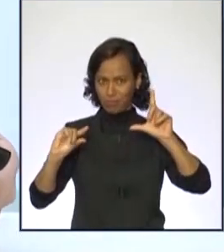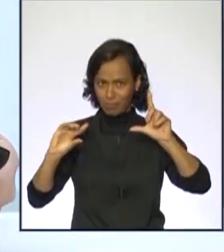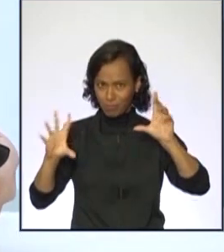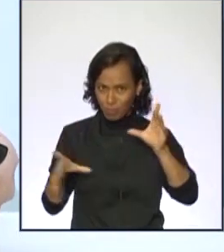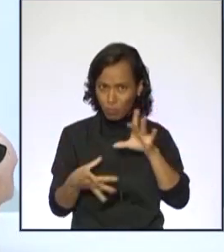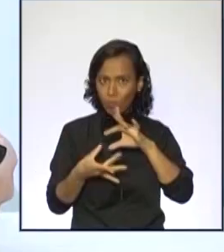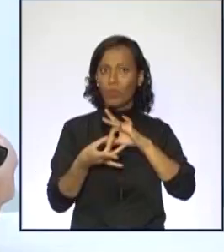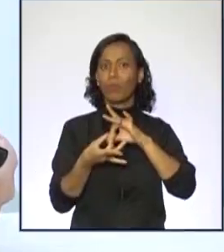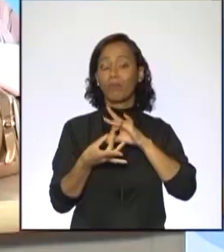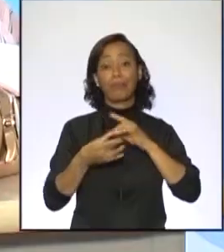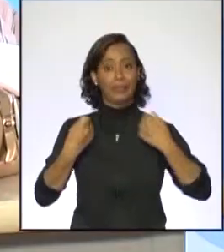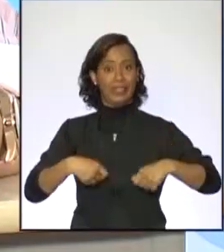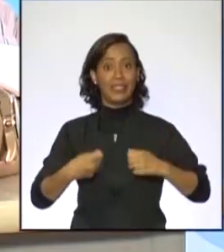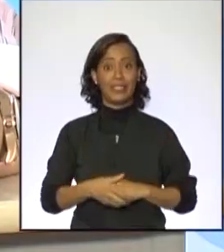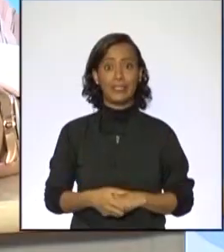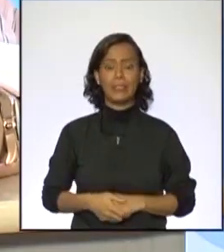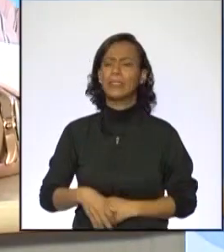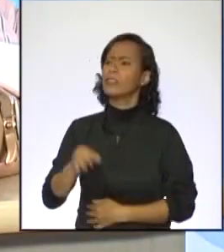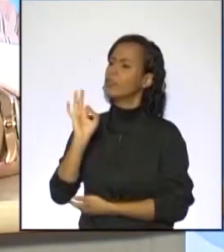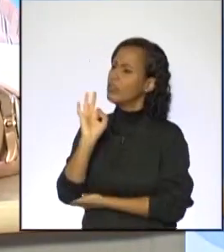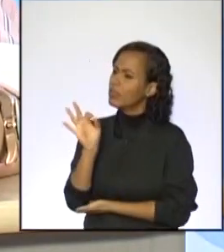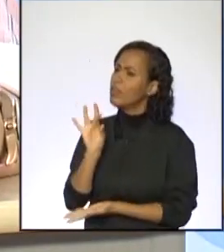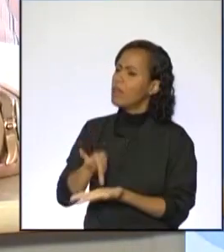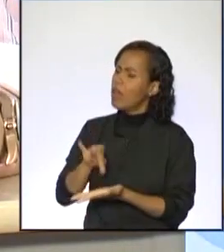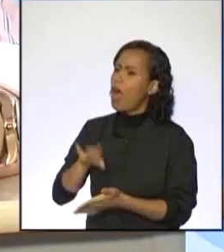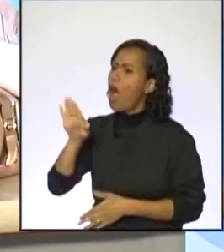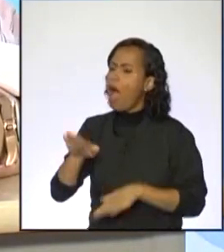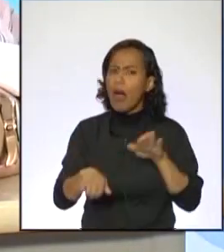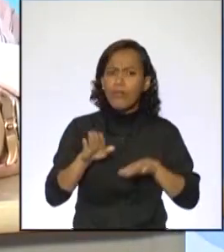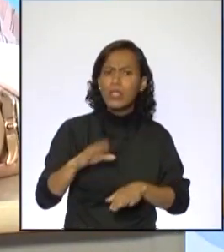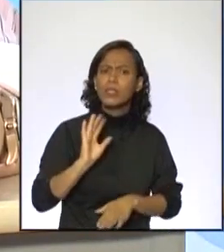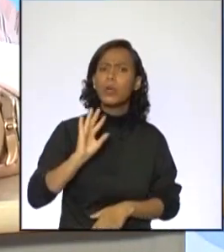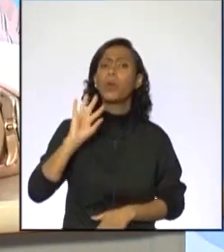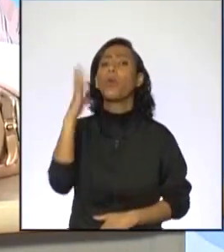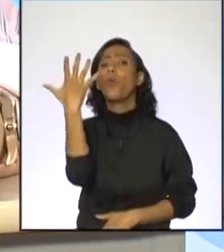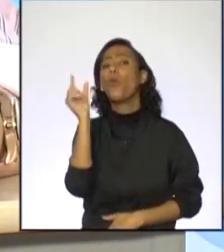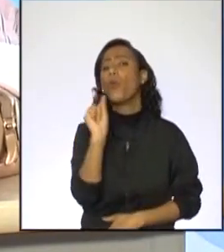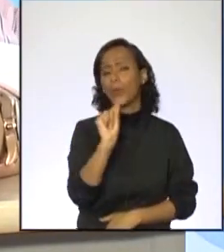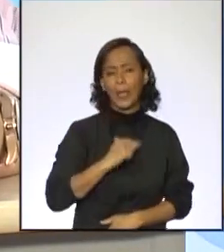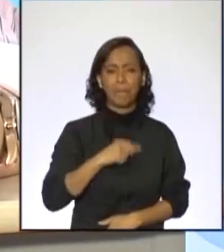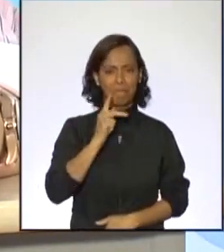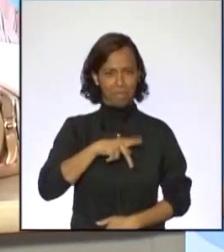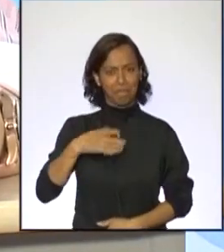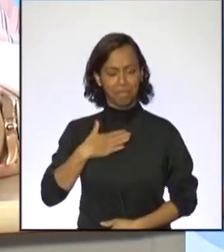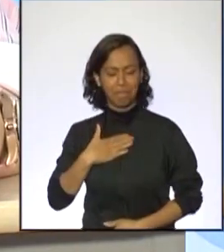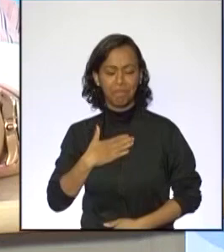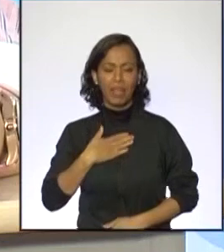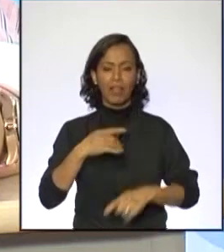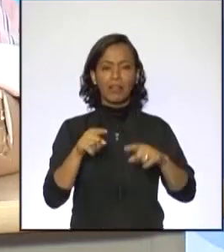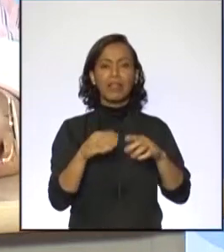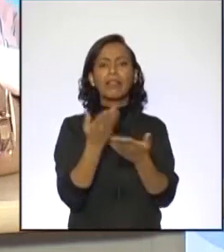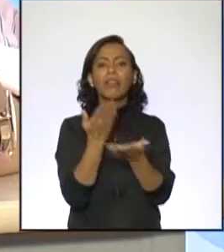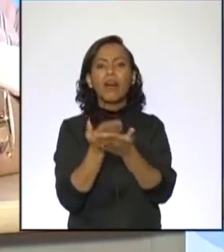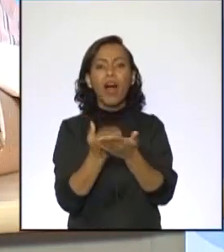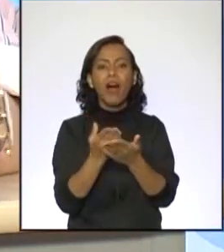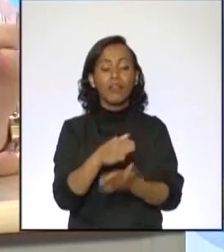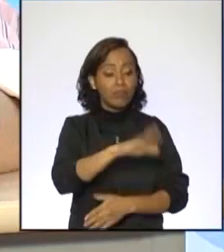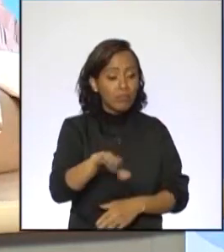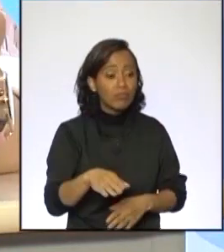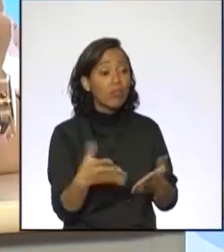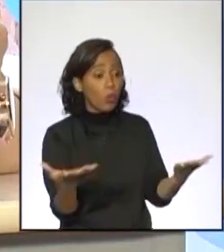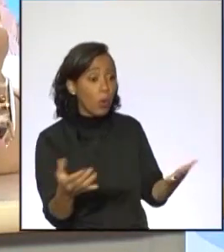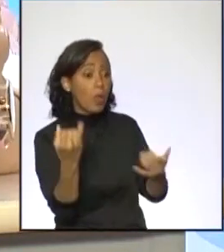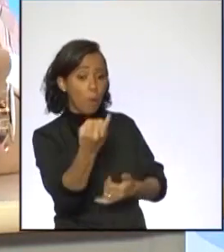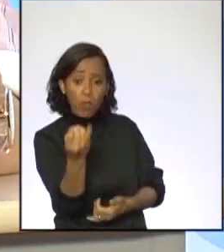bem legal, Kátia, porque às vezes eu estou no meio da aula e eu falo assim para os meus alunos, olha, vocês têm que tirar as